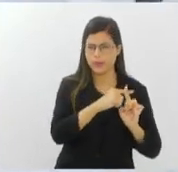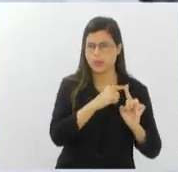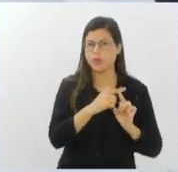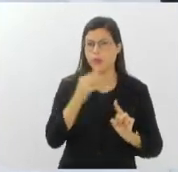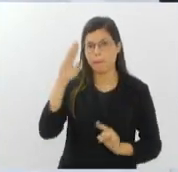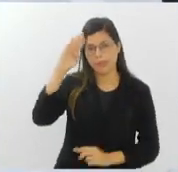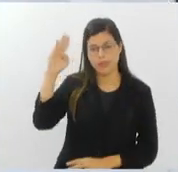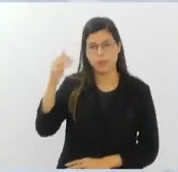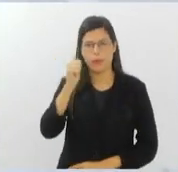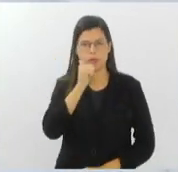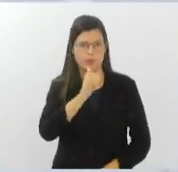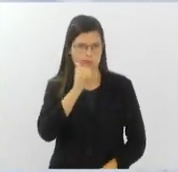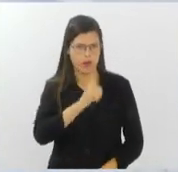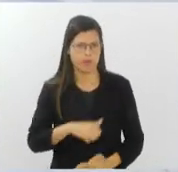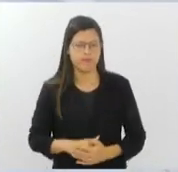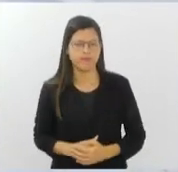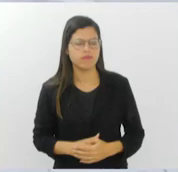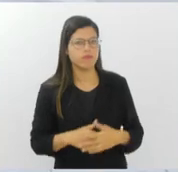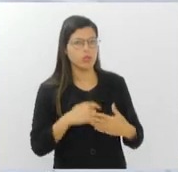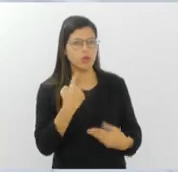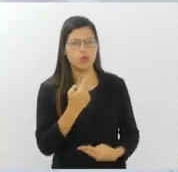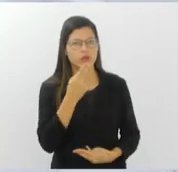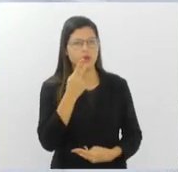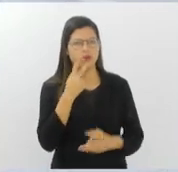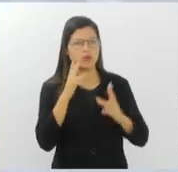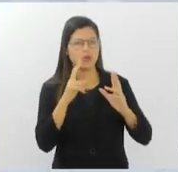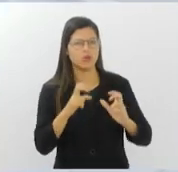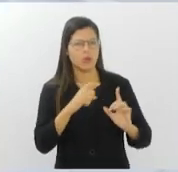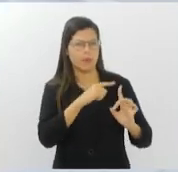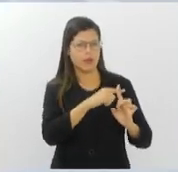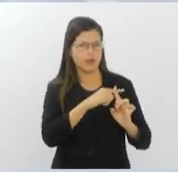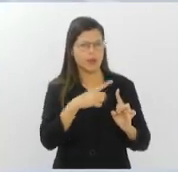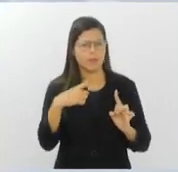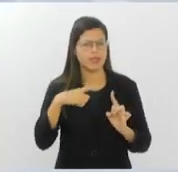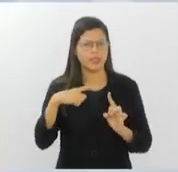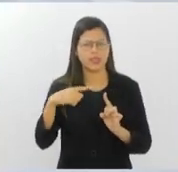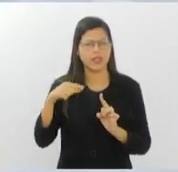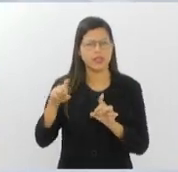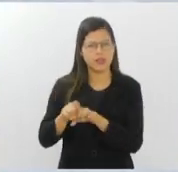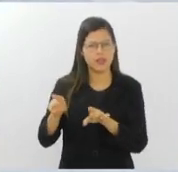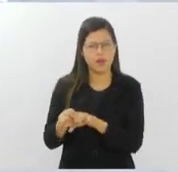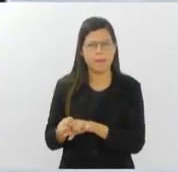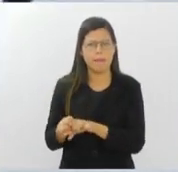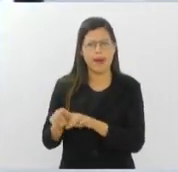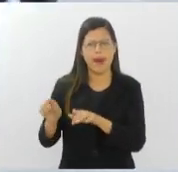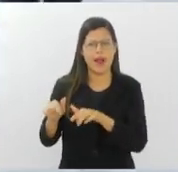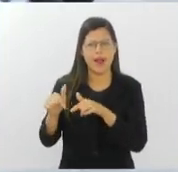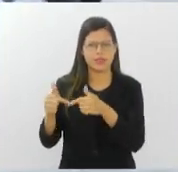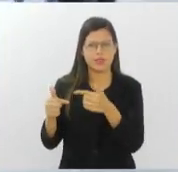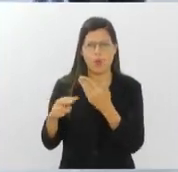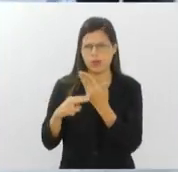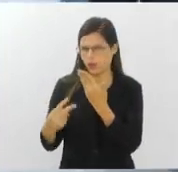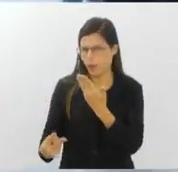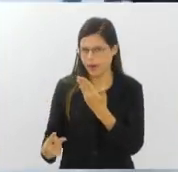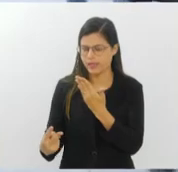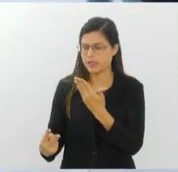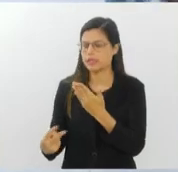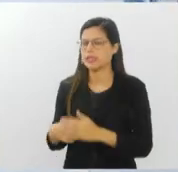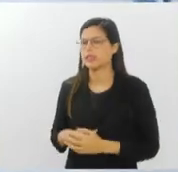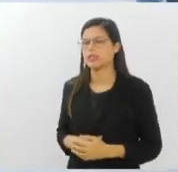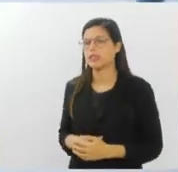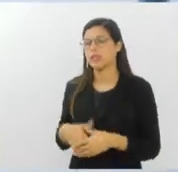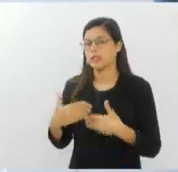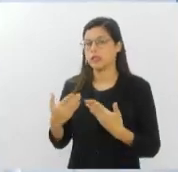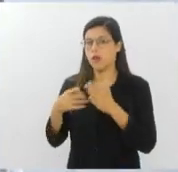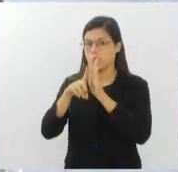mulheres. Agora falamos muito dos benefícios, existem efeitos colaterais da creatina? Então, pelos estudos não tem